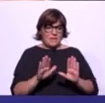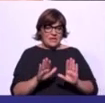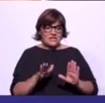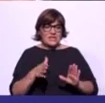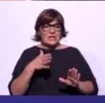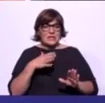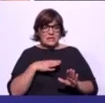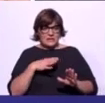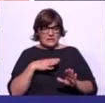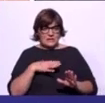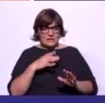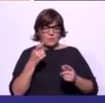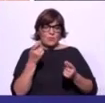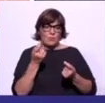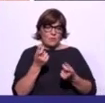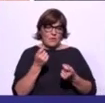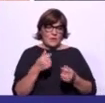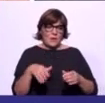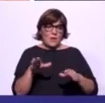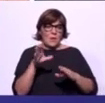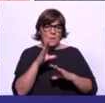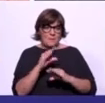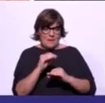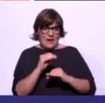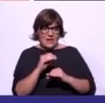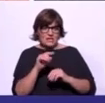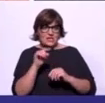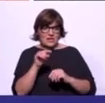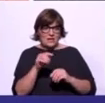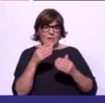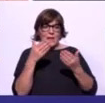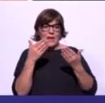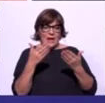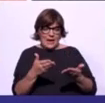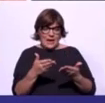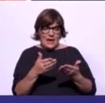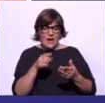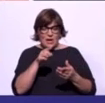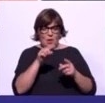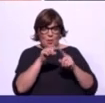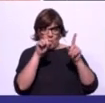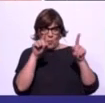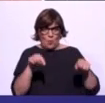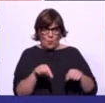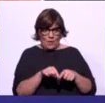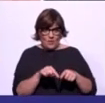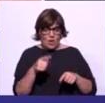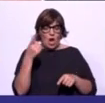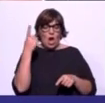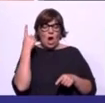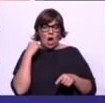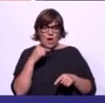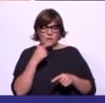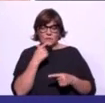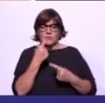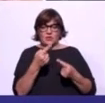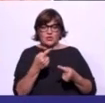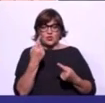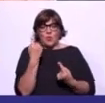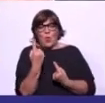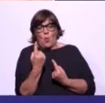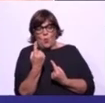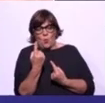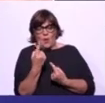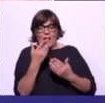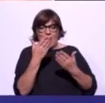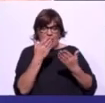ir, de facto, um pouco mais além daquilo que são estes, ou que foi este quadro, que ainda ontem foi aflorado também um deles, que